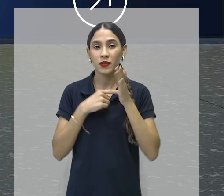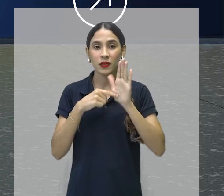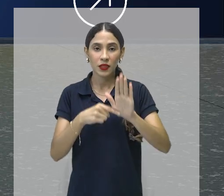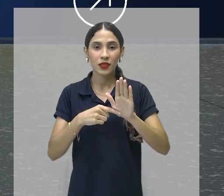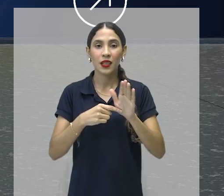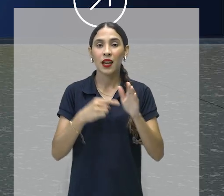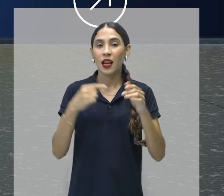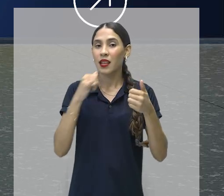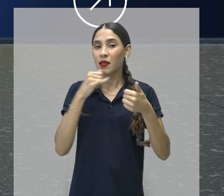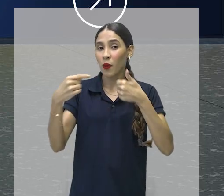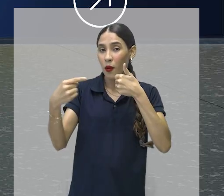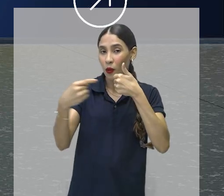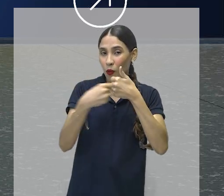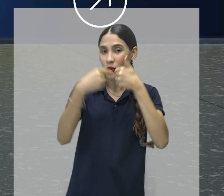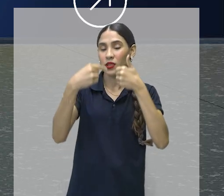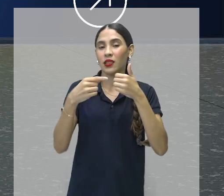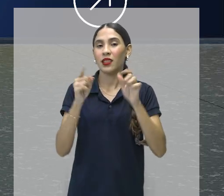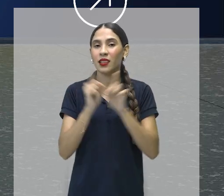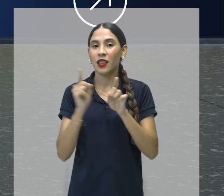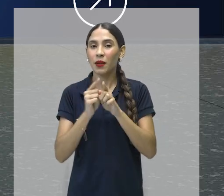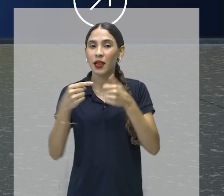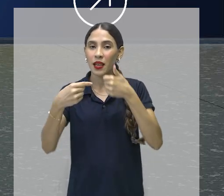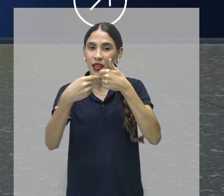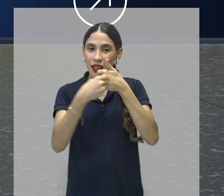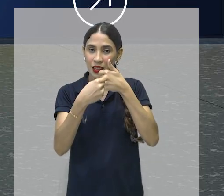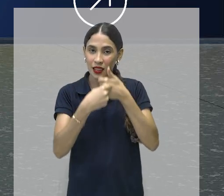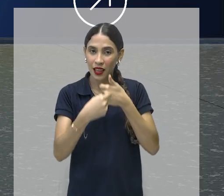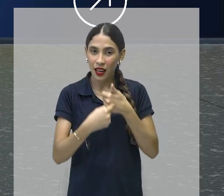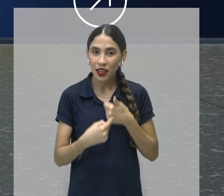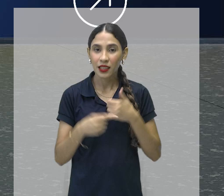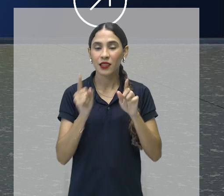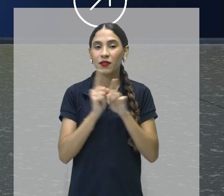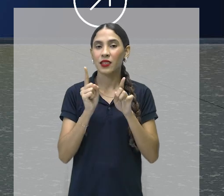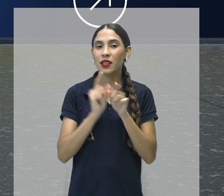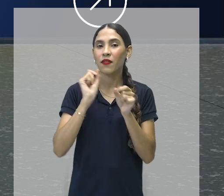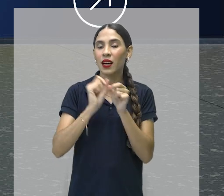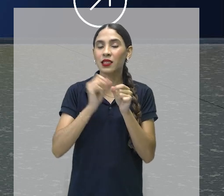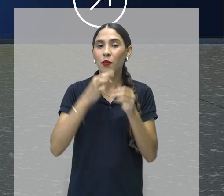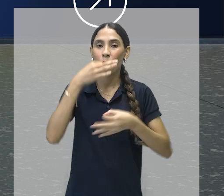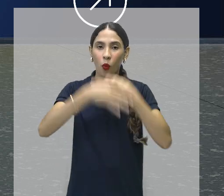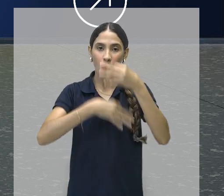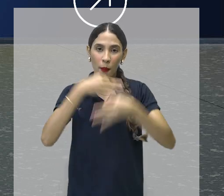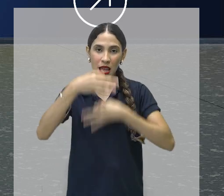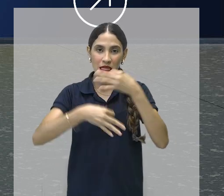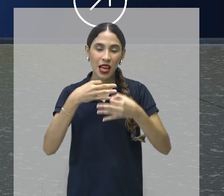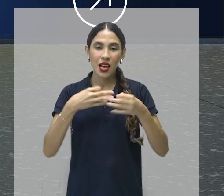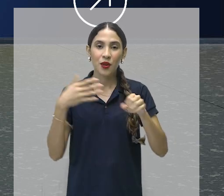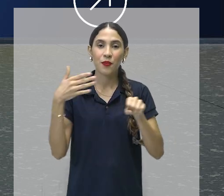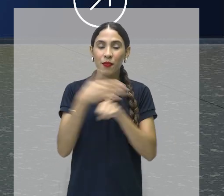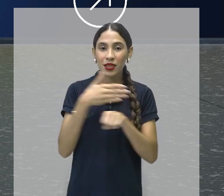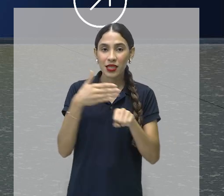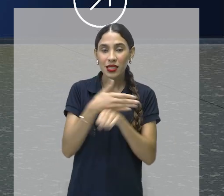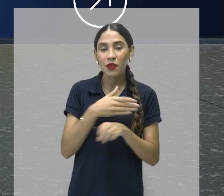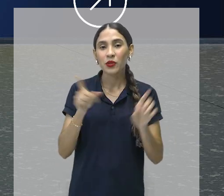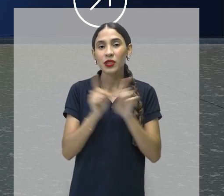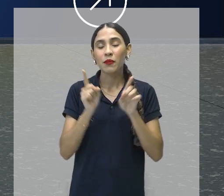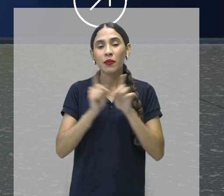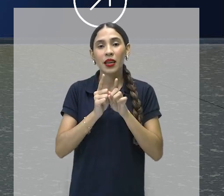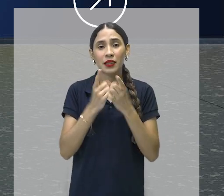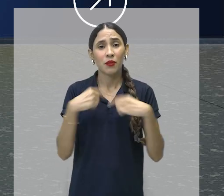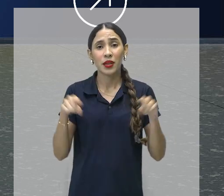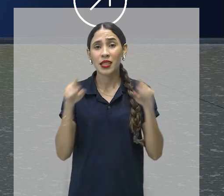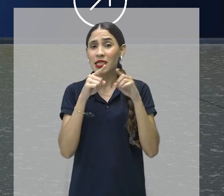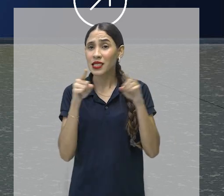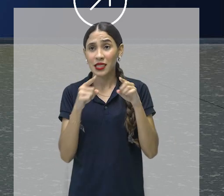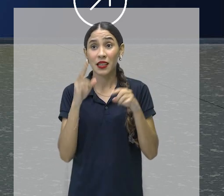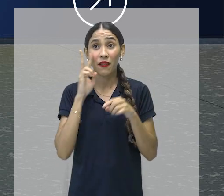aquela curtida, deixamos aquele like, fazemos um comentário, participamos sem